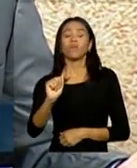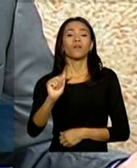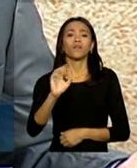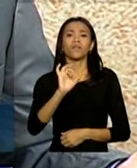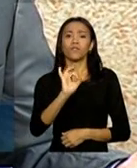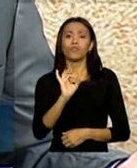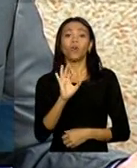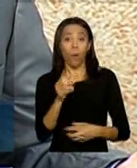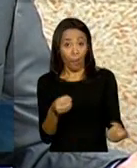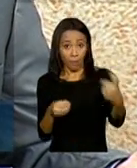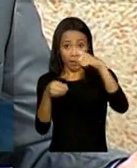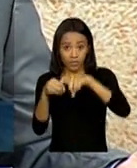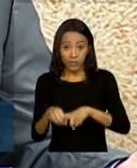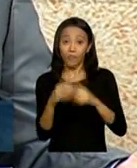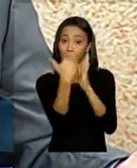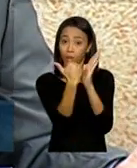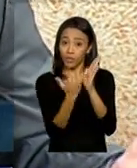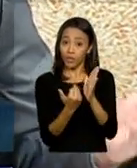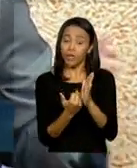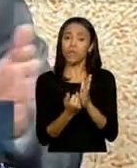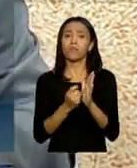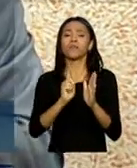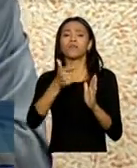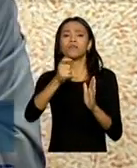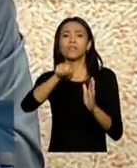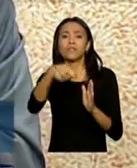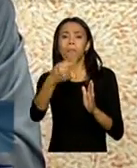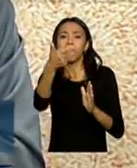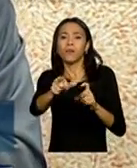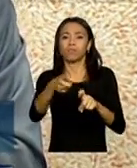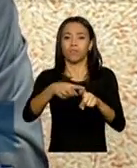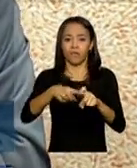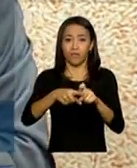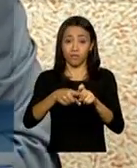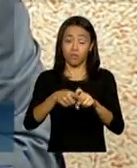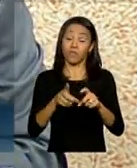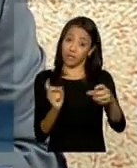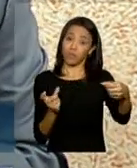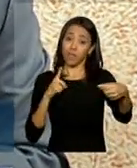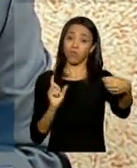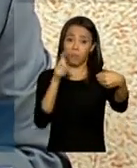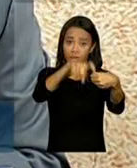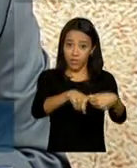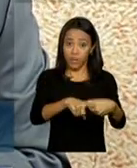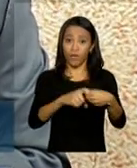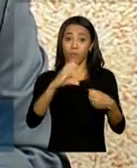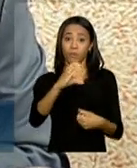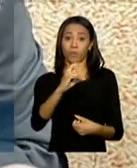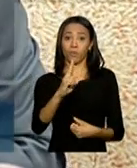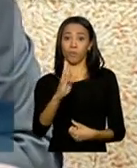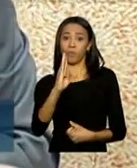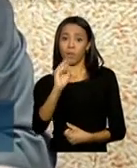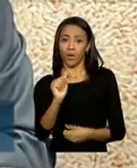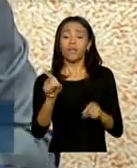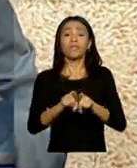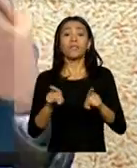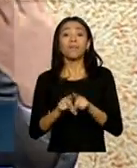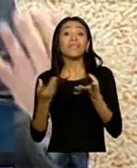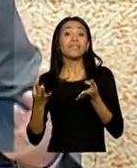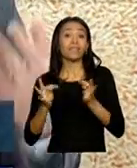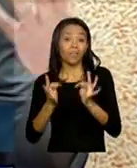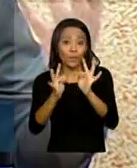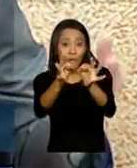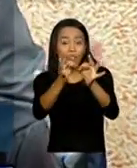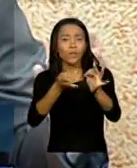parceria do programa Mais Médicos com o Ministério da Saúde de Cuba como também eh a parceria de transferência de tecnologia de cerca de